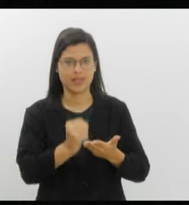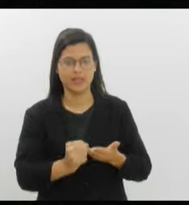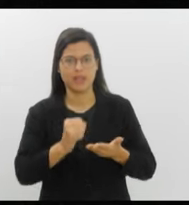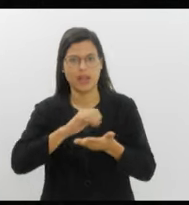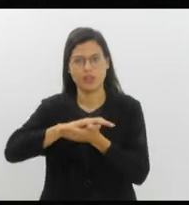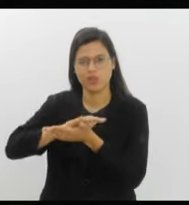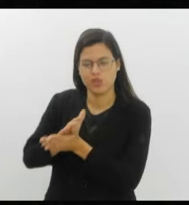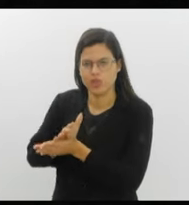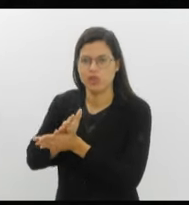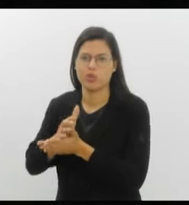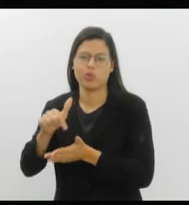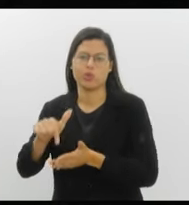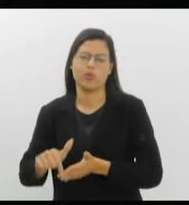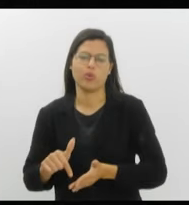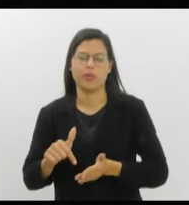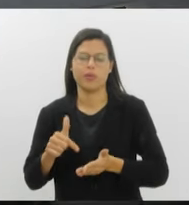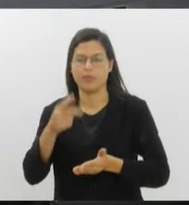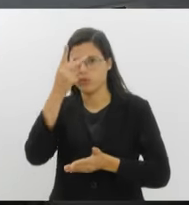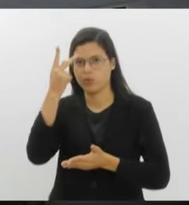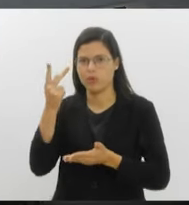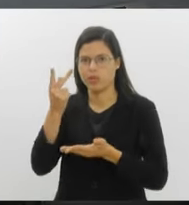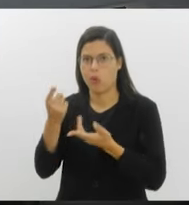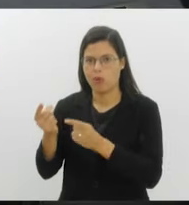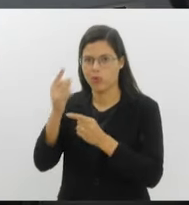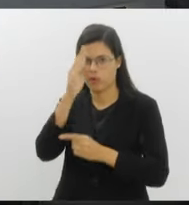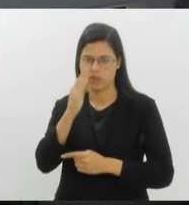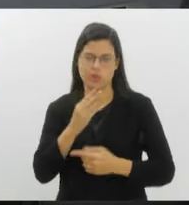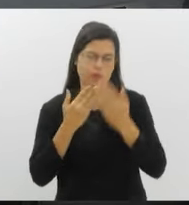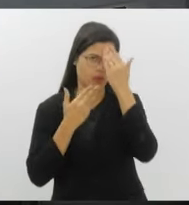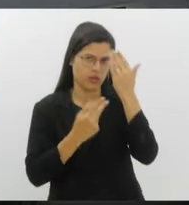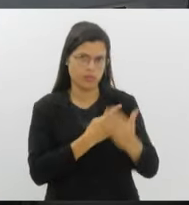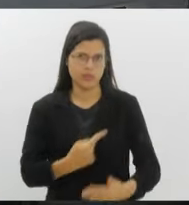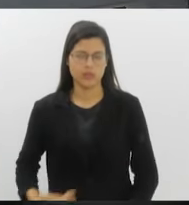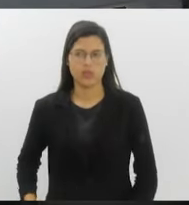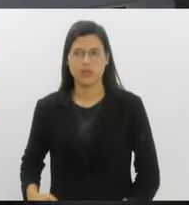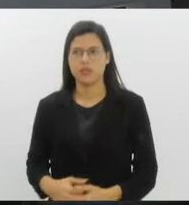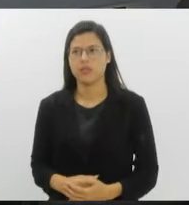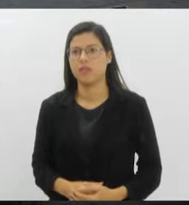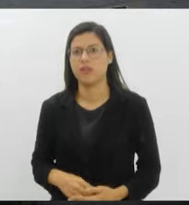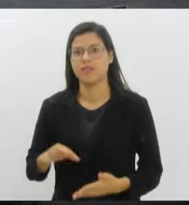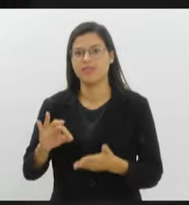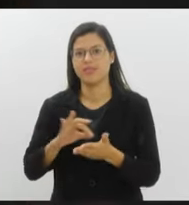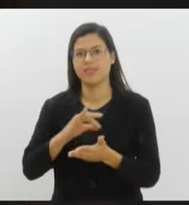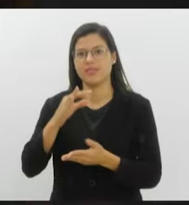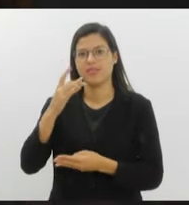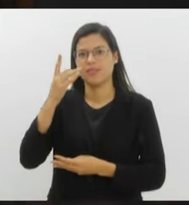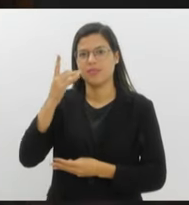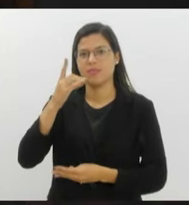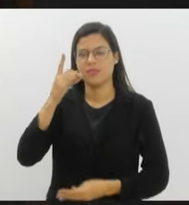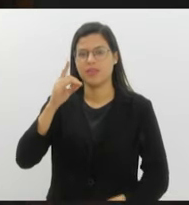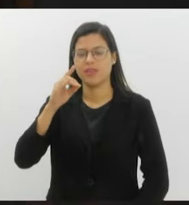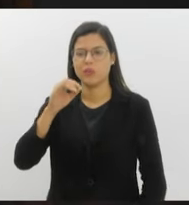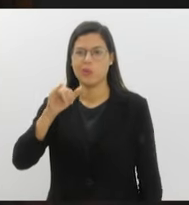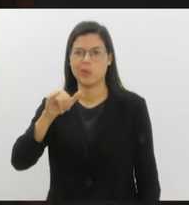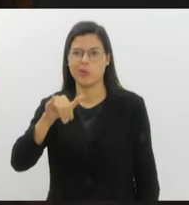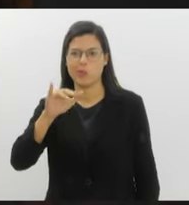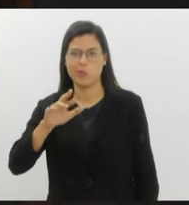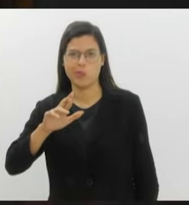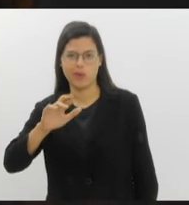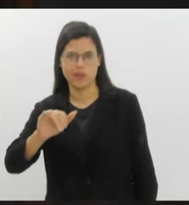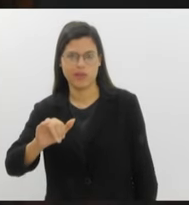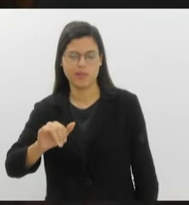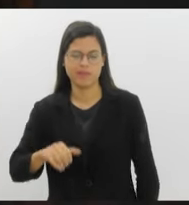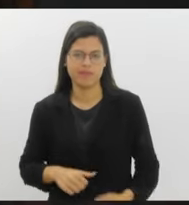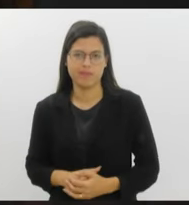chamado Brasil. Muito obrigado, senhor presidente. Próximo orador inscrito é o nobre deputado Yuri. Vossa Excelência dispõe de 10 minutos no tempo